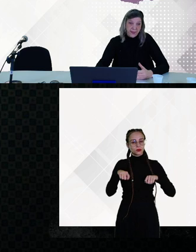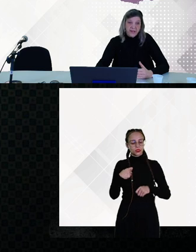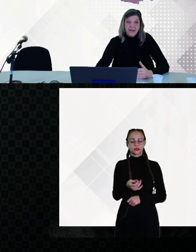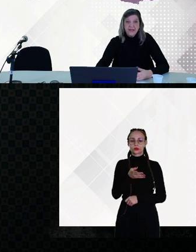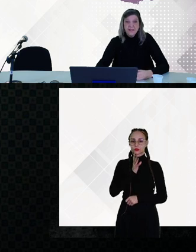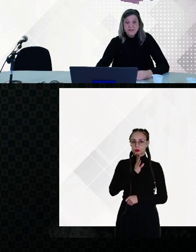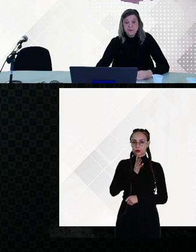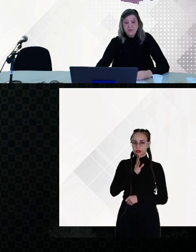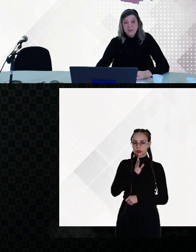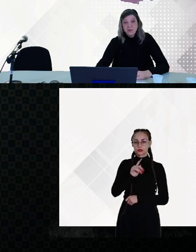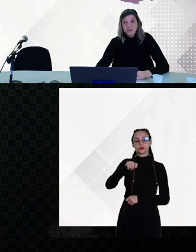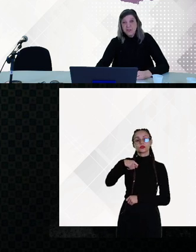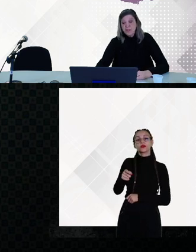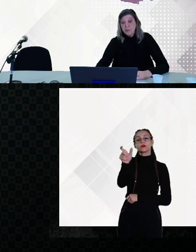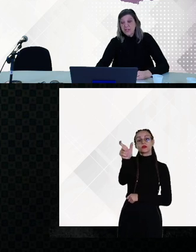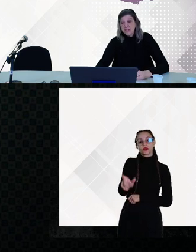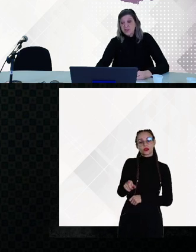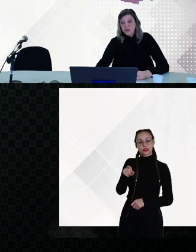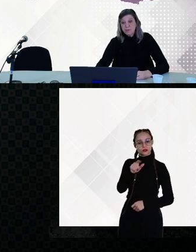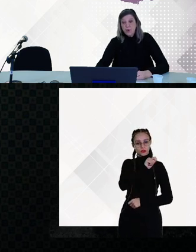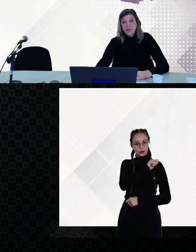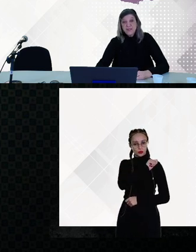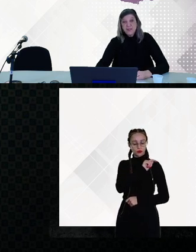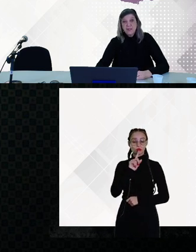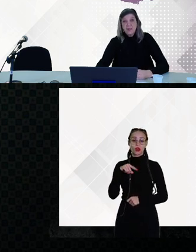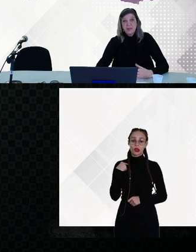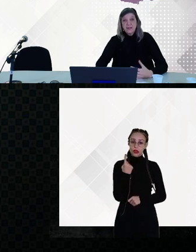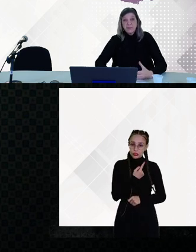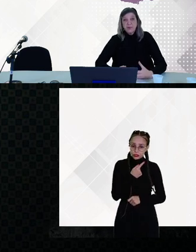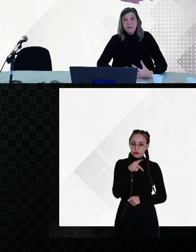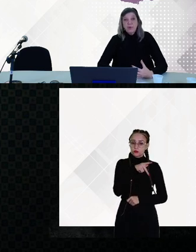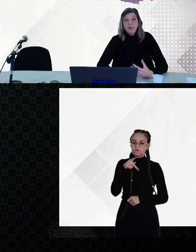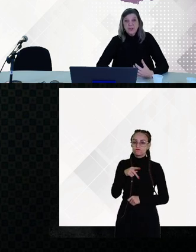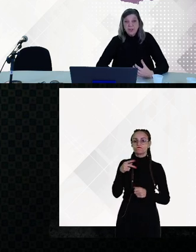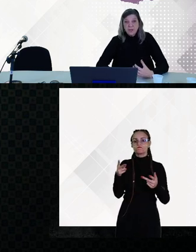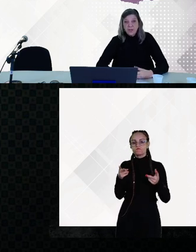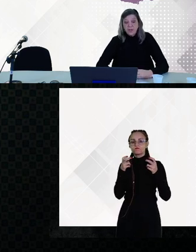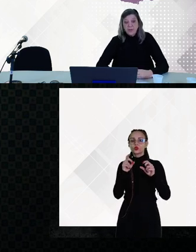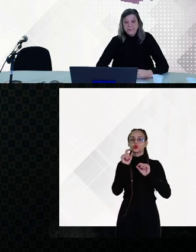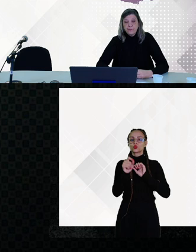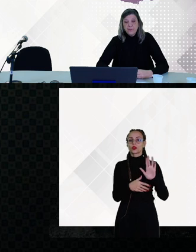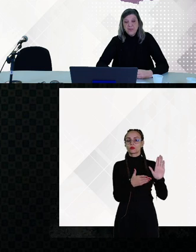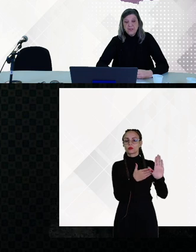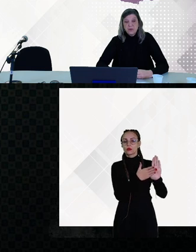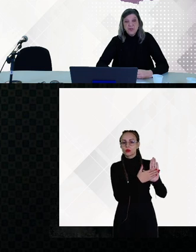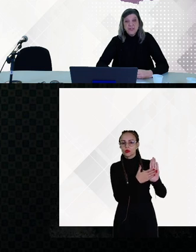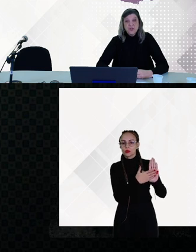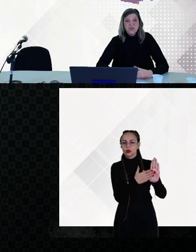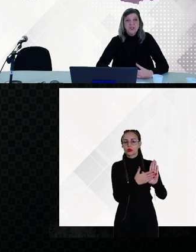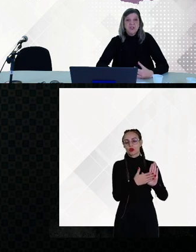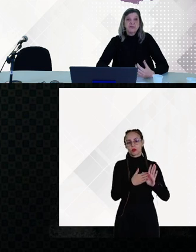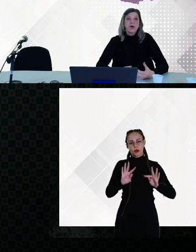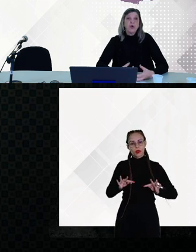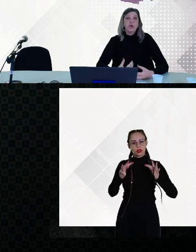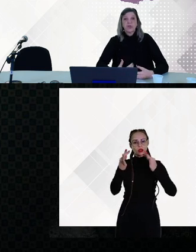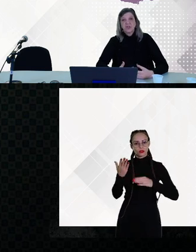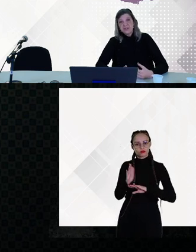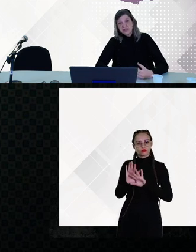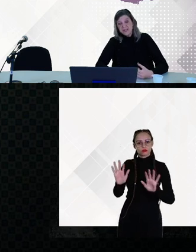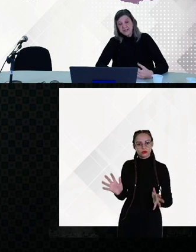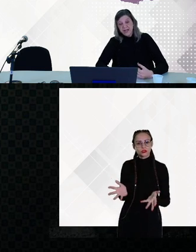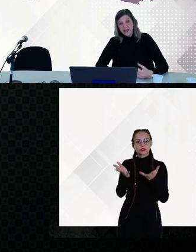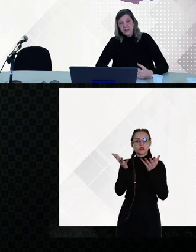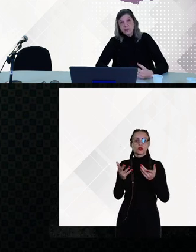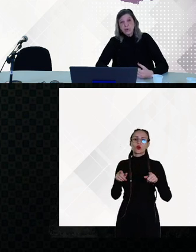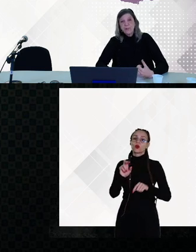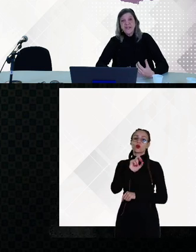pouco esse estudante para que a gente possa até propor uma tecnologia assistiva ou como que nós,